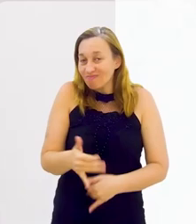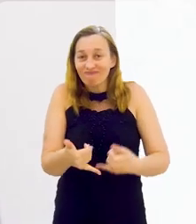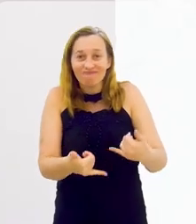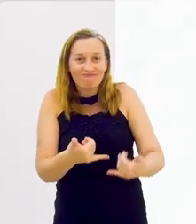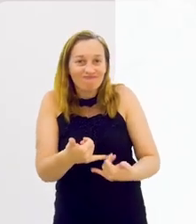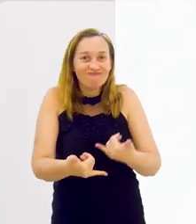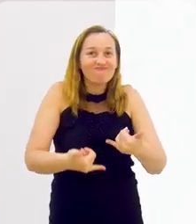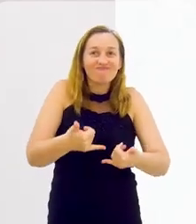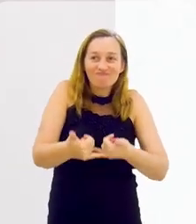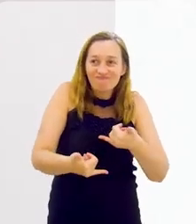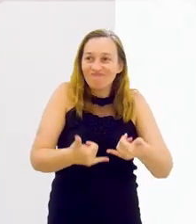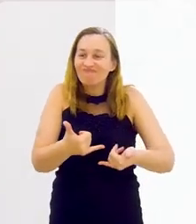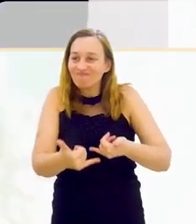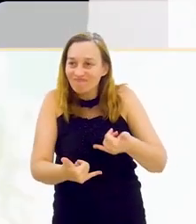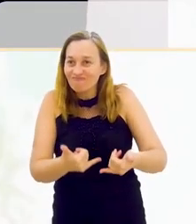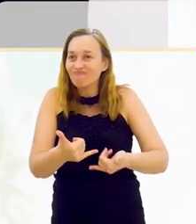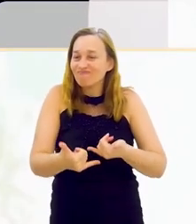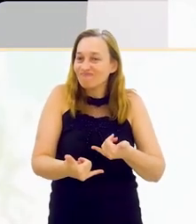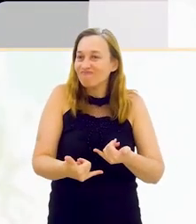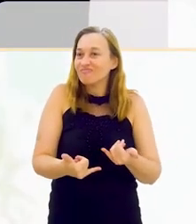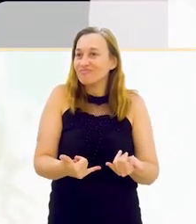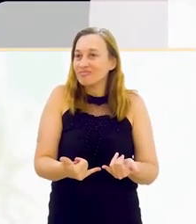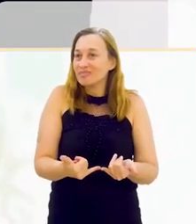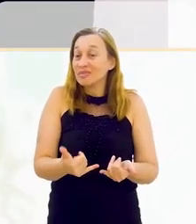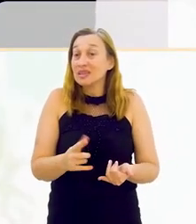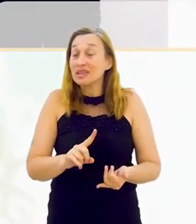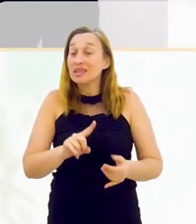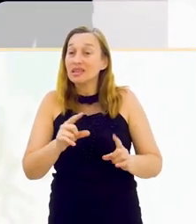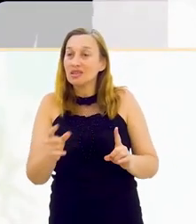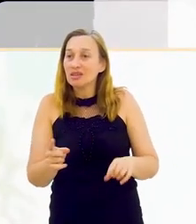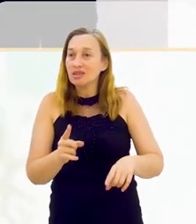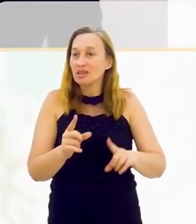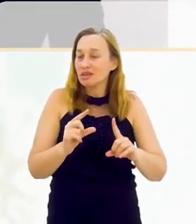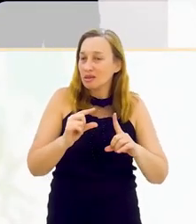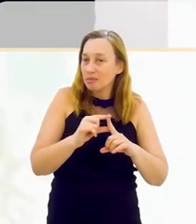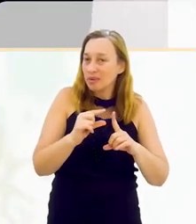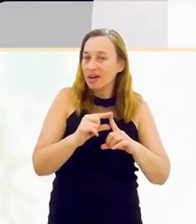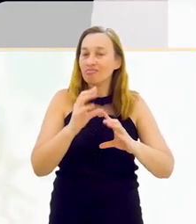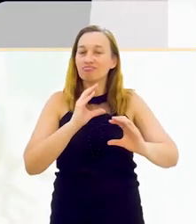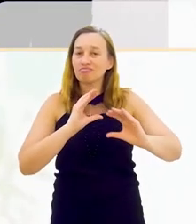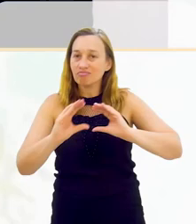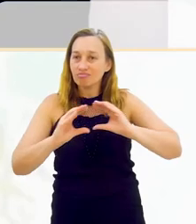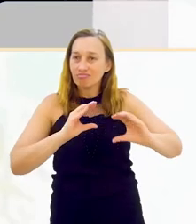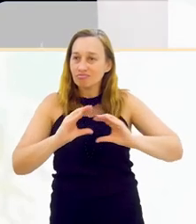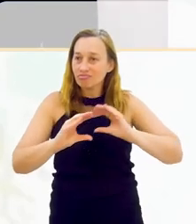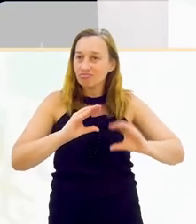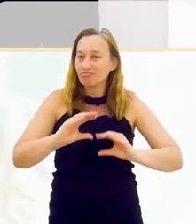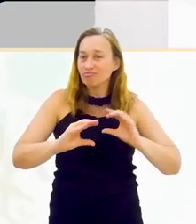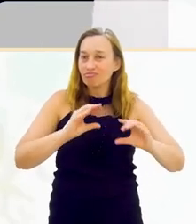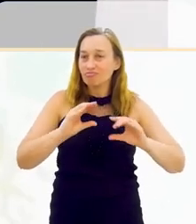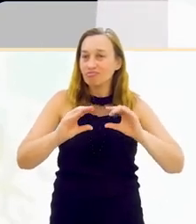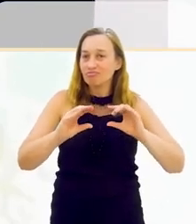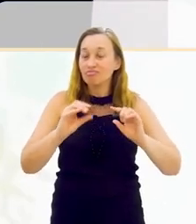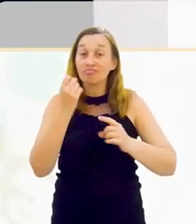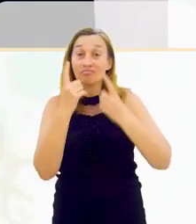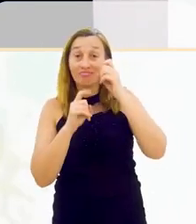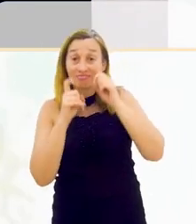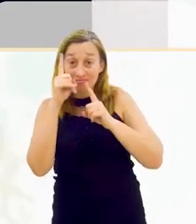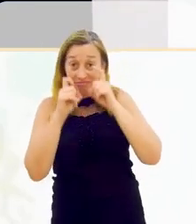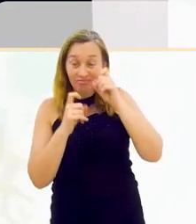bastante introvertido, quando criança, e que através da palavra, através da comunicação, através da expressão,